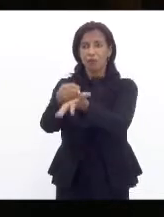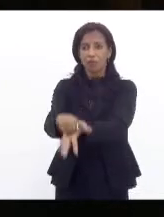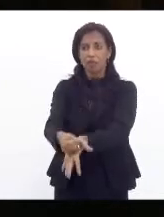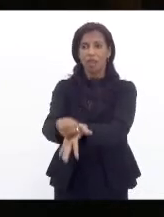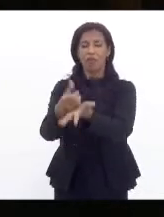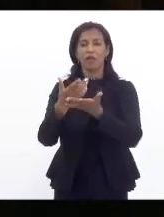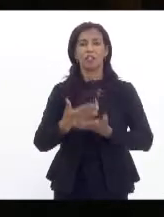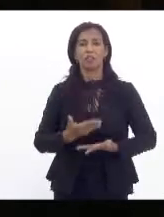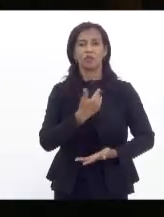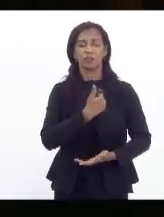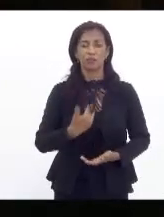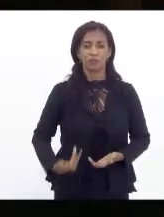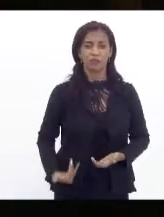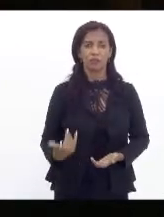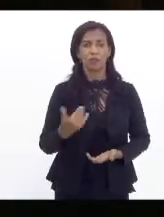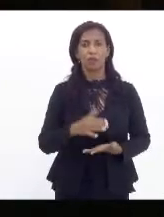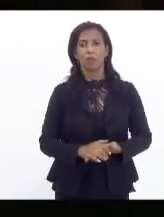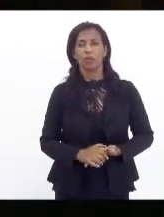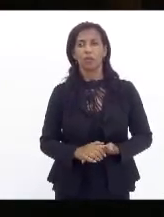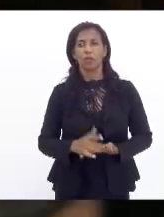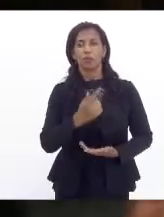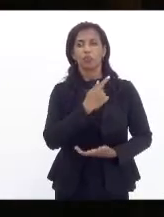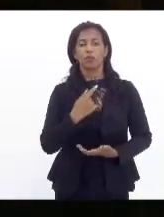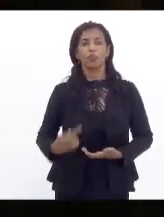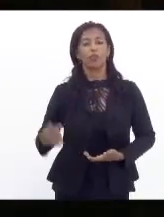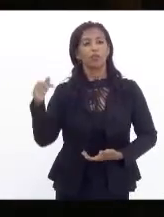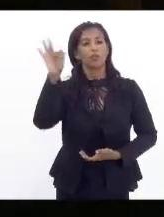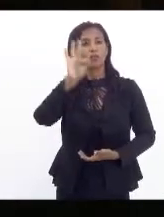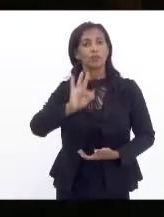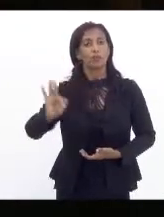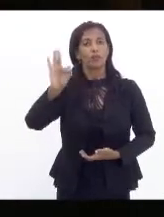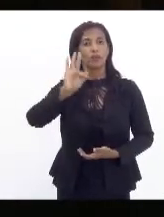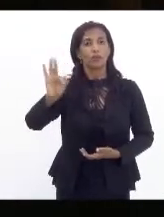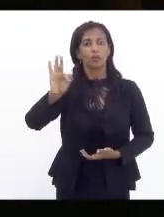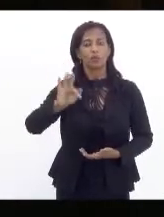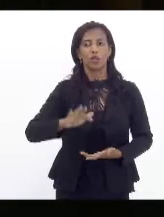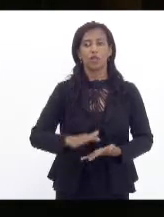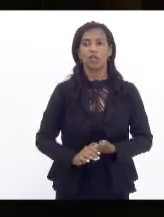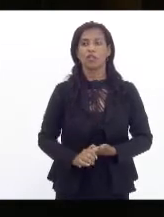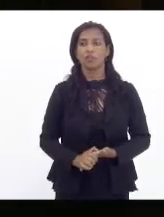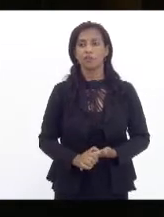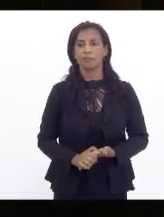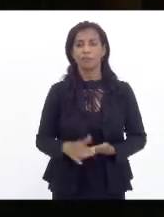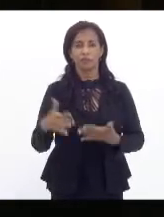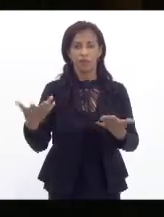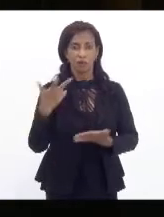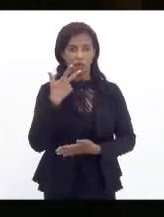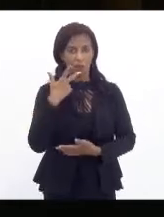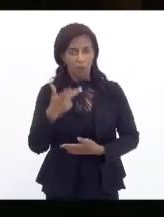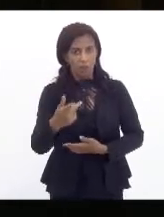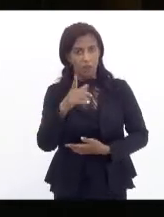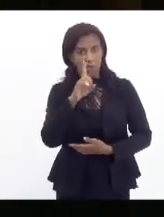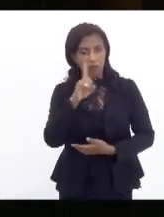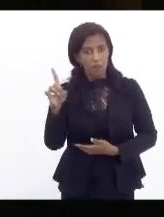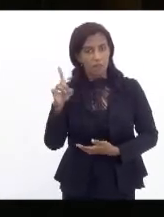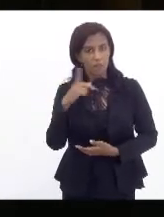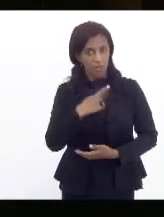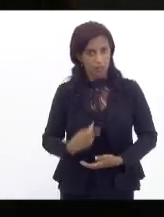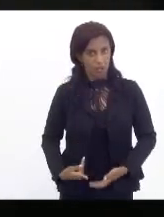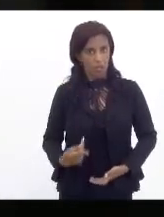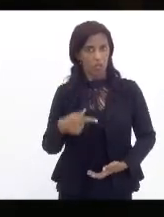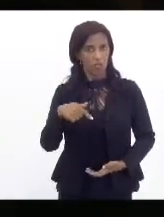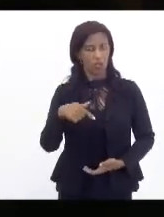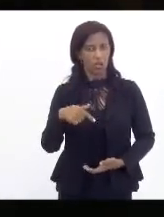do poder público, em especial o governo federal. Então, deixar aqui, senhor presidente, não só a necessidade